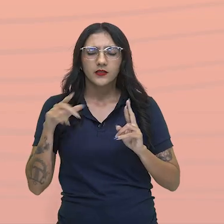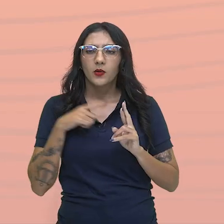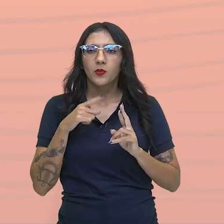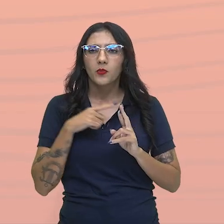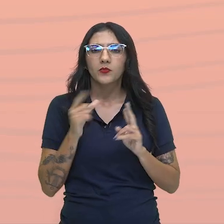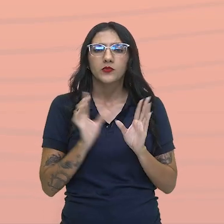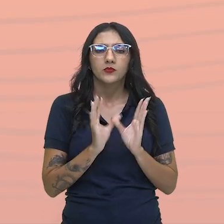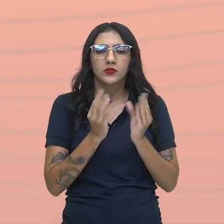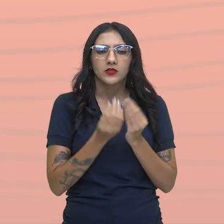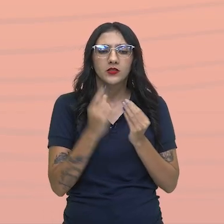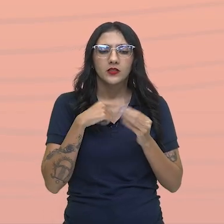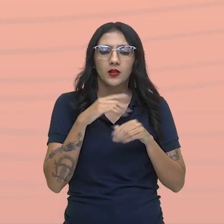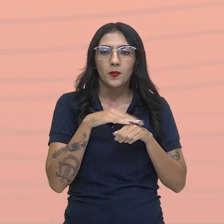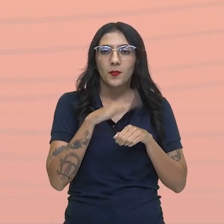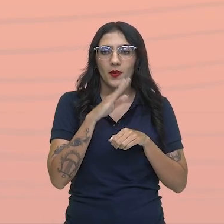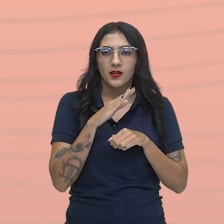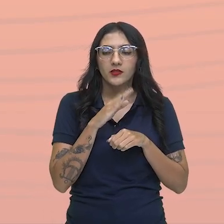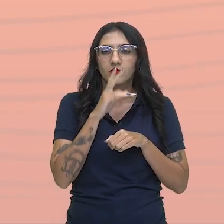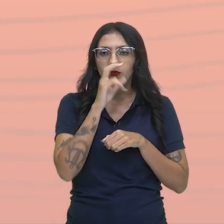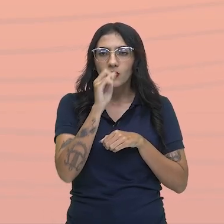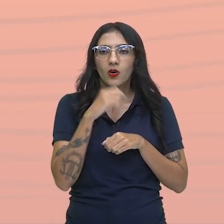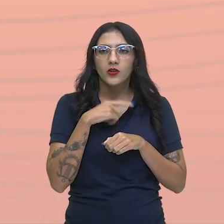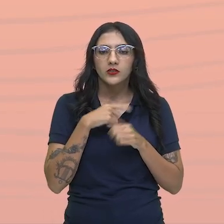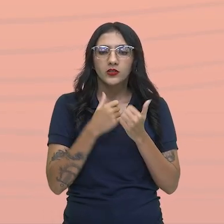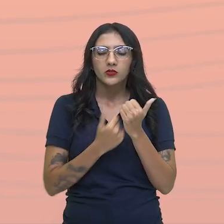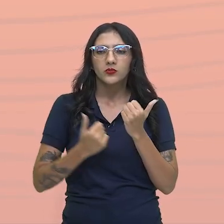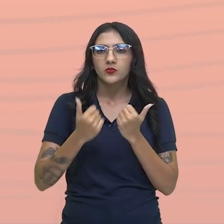reativo substitui outro em um composto.